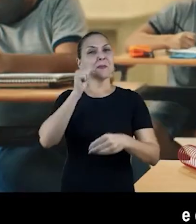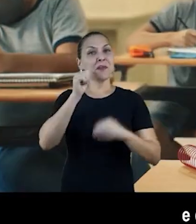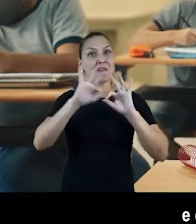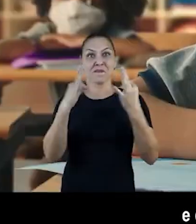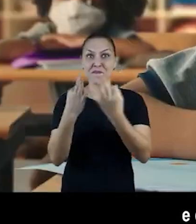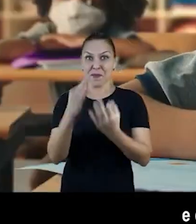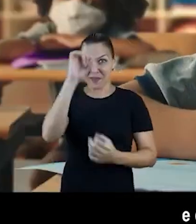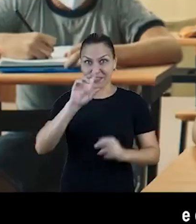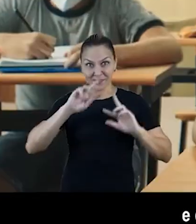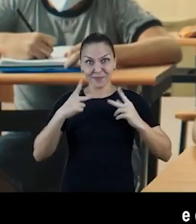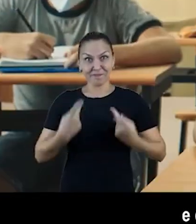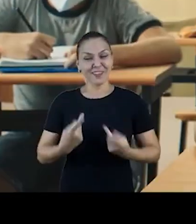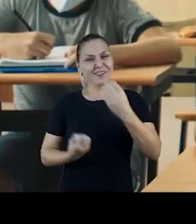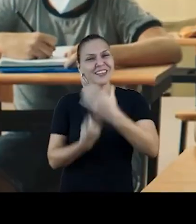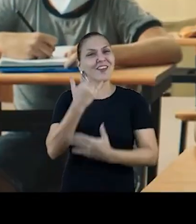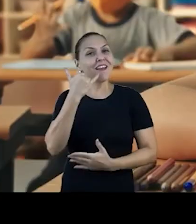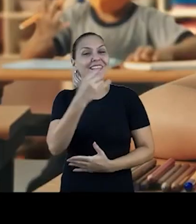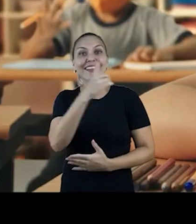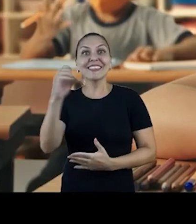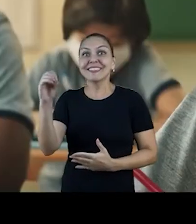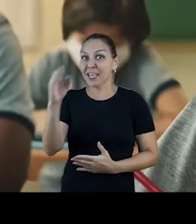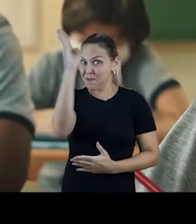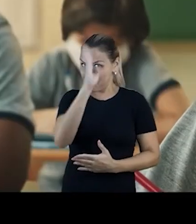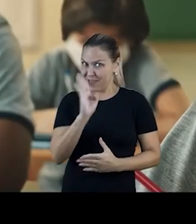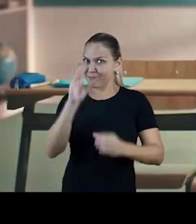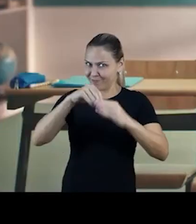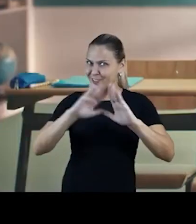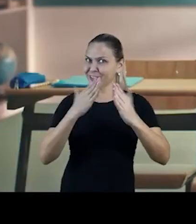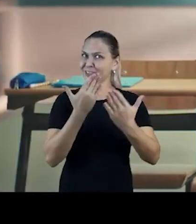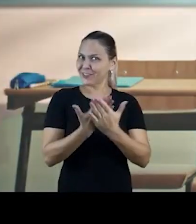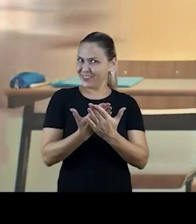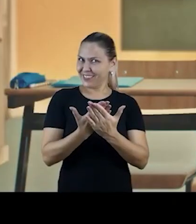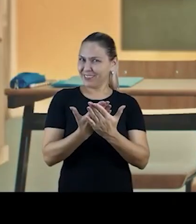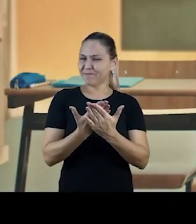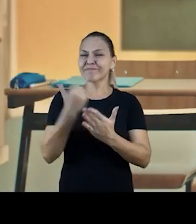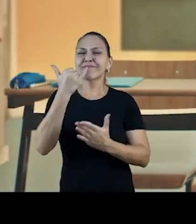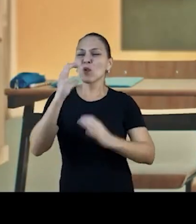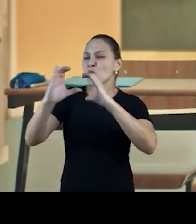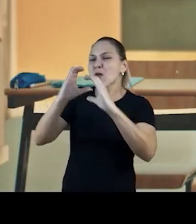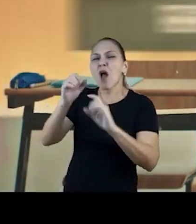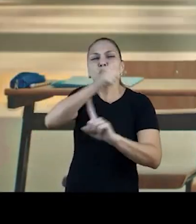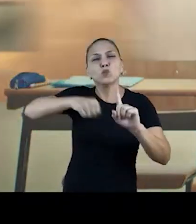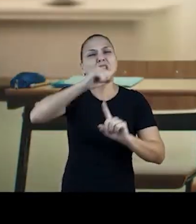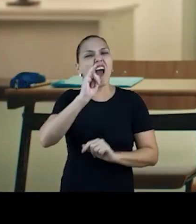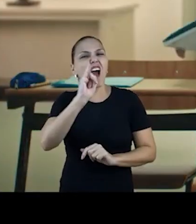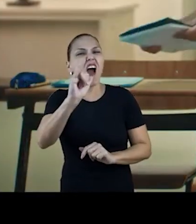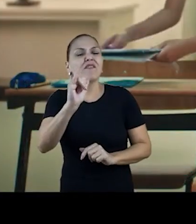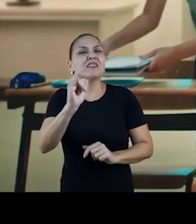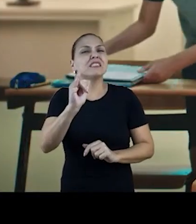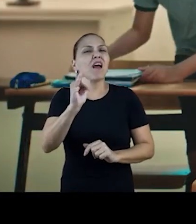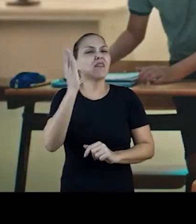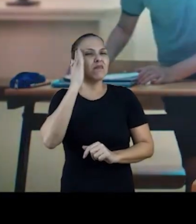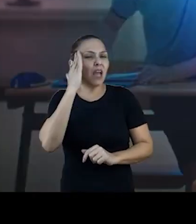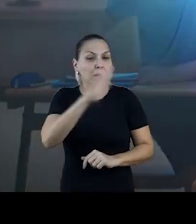Mulher, da Família e dos Direitos Humanos, criou o Disque 100 Brasil na Escola. um canal para a sociedade comunicar